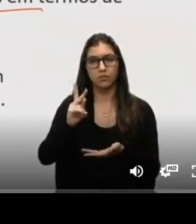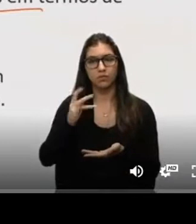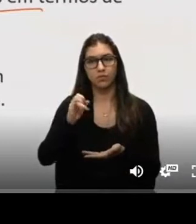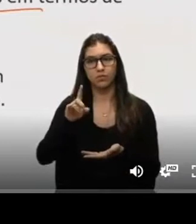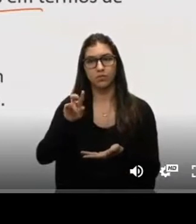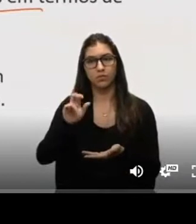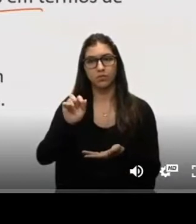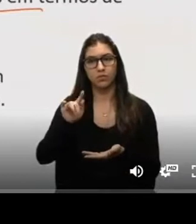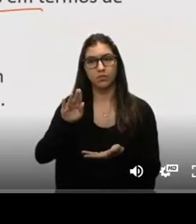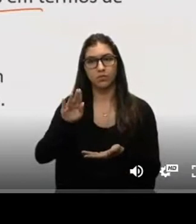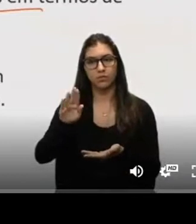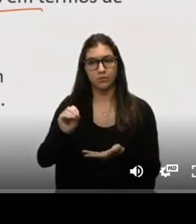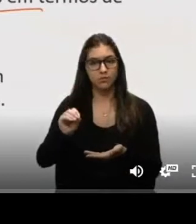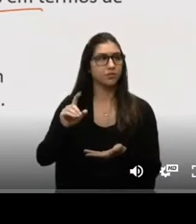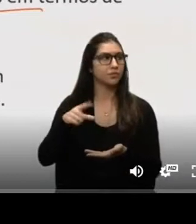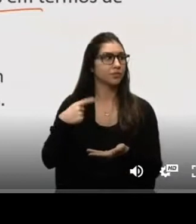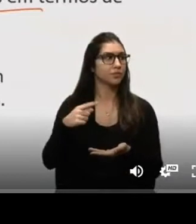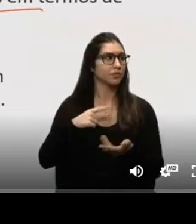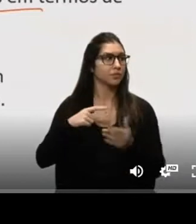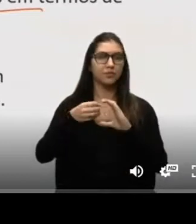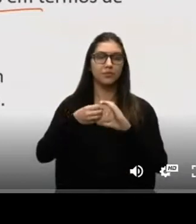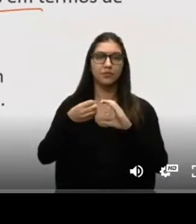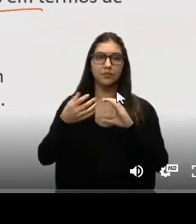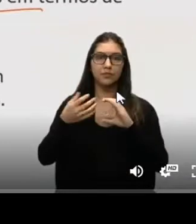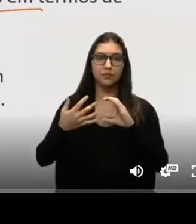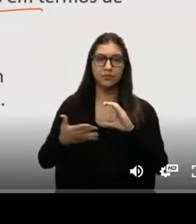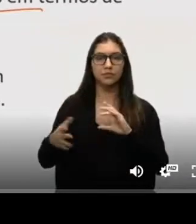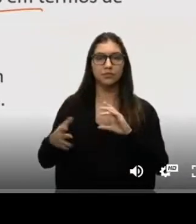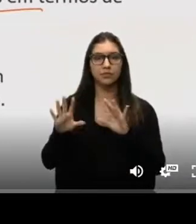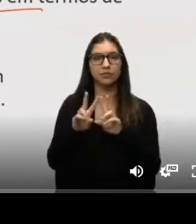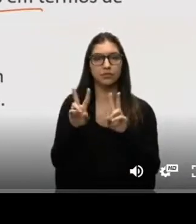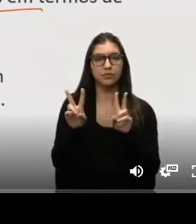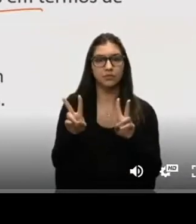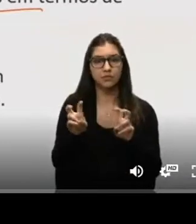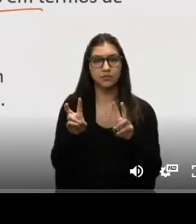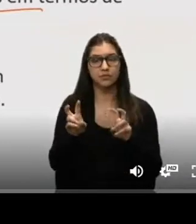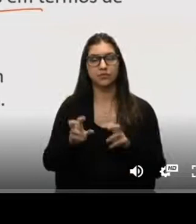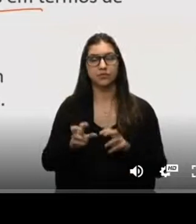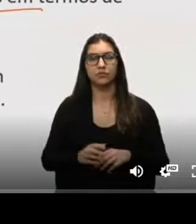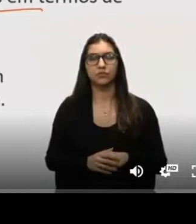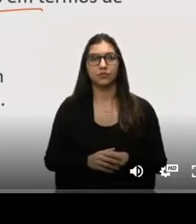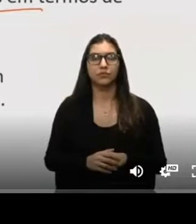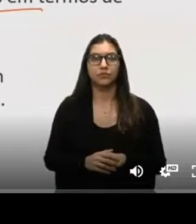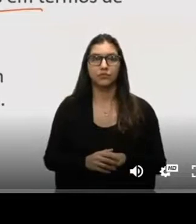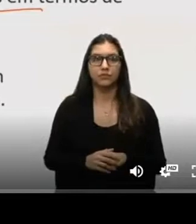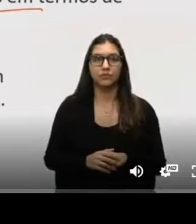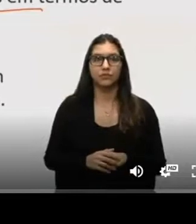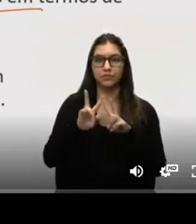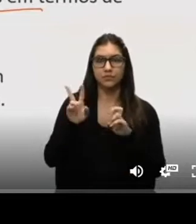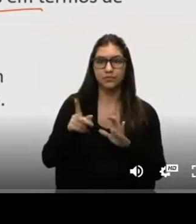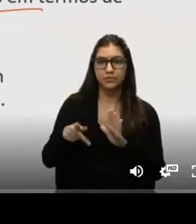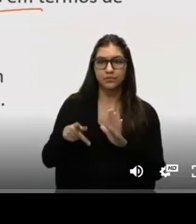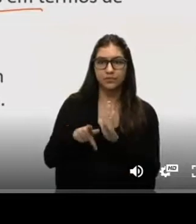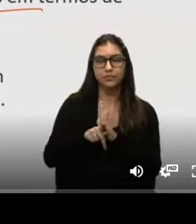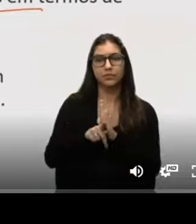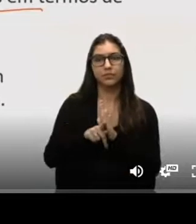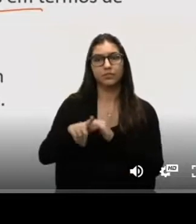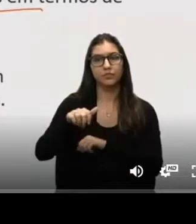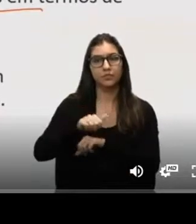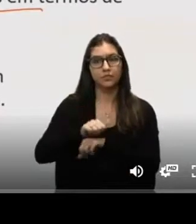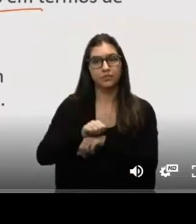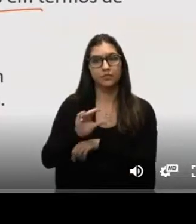nós temos que... Esquece isso por enquanto. As características que estão relacionadas com as propriedades físicas